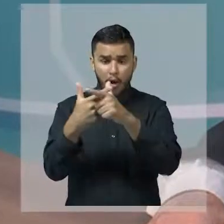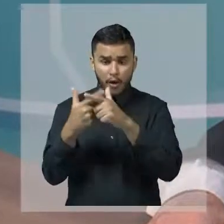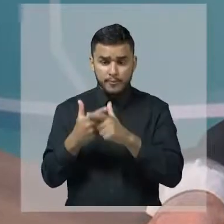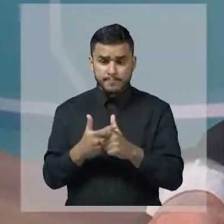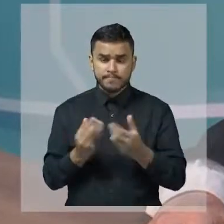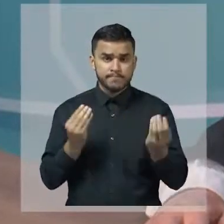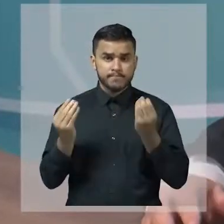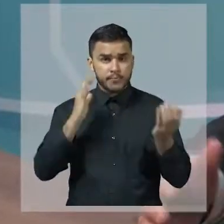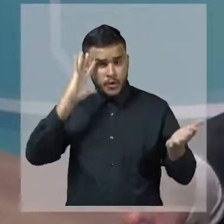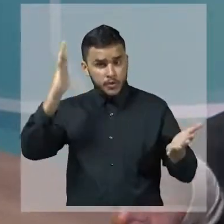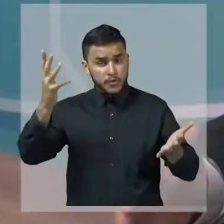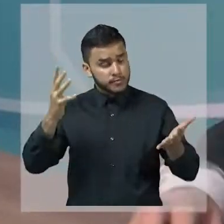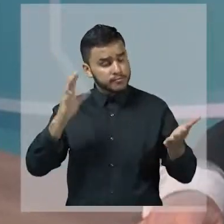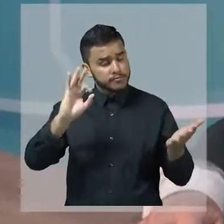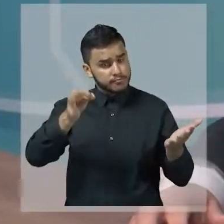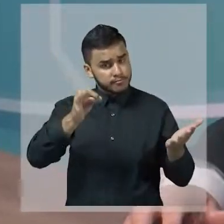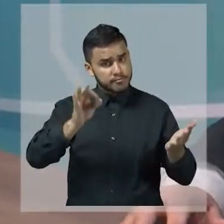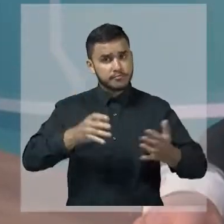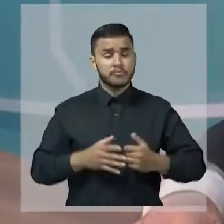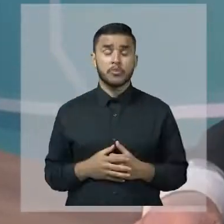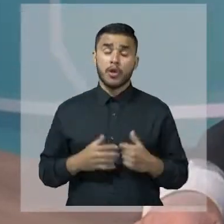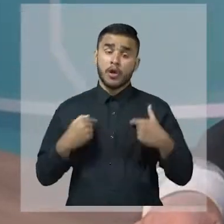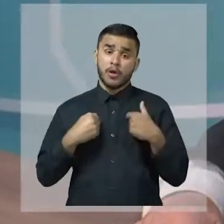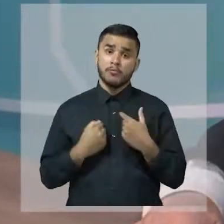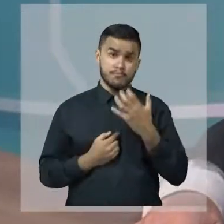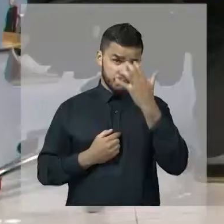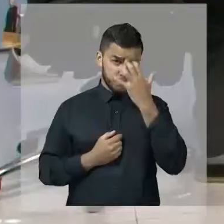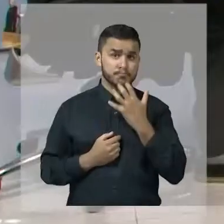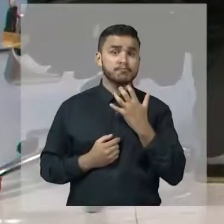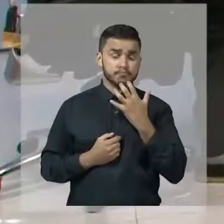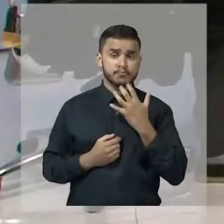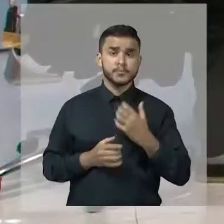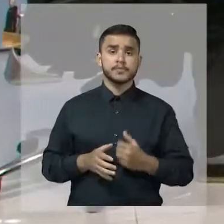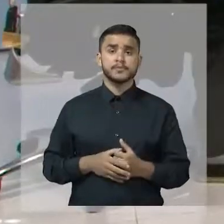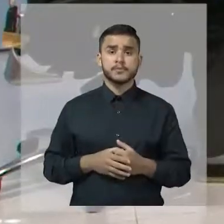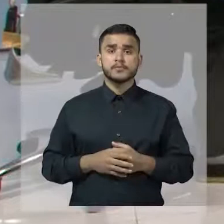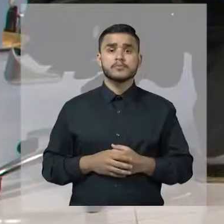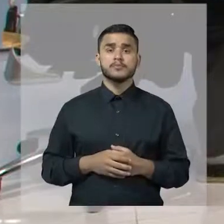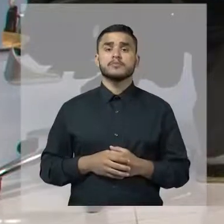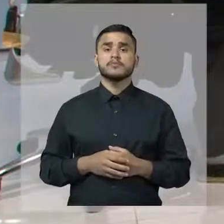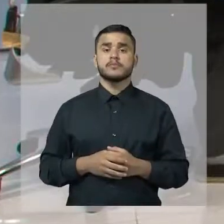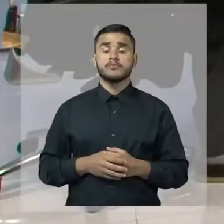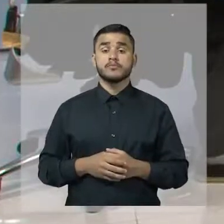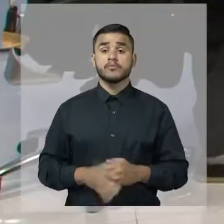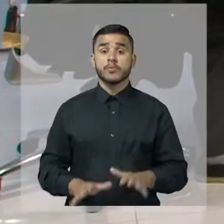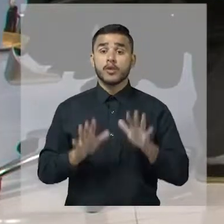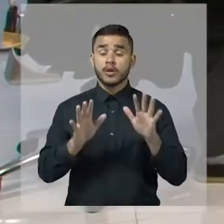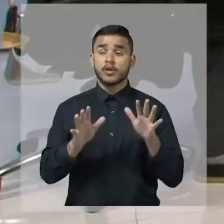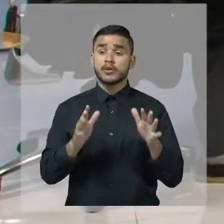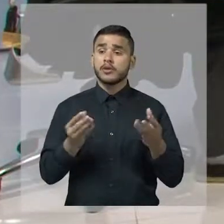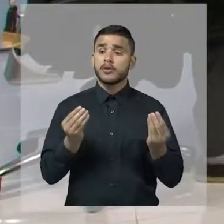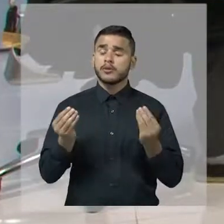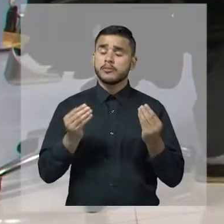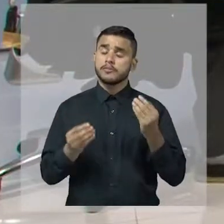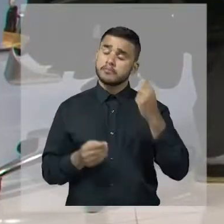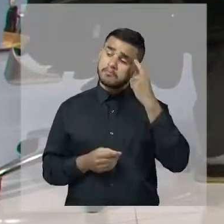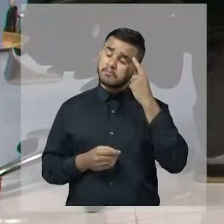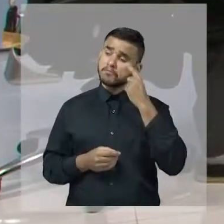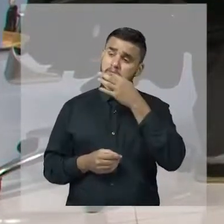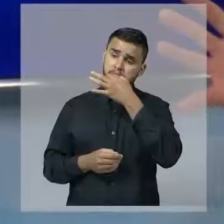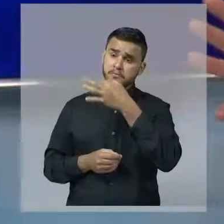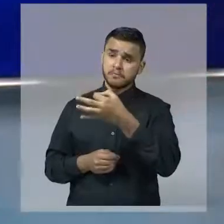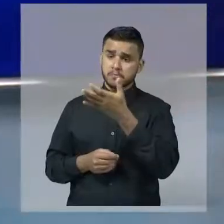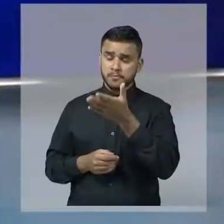conflitos. Não é? Então, eu, sinceramente... Aliás, essa sua preocupação com relação à rapidez me faz agora, então, trazer